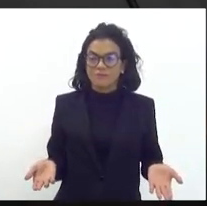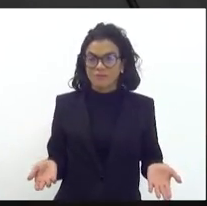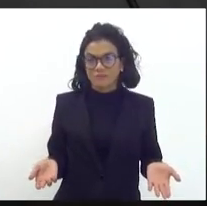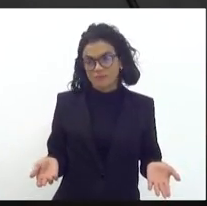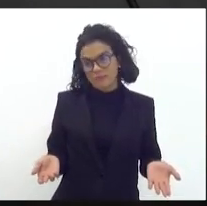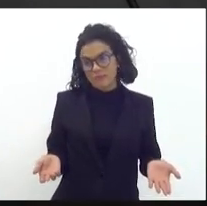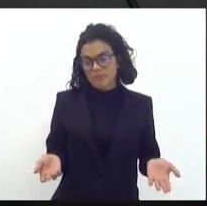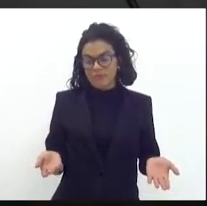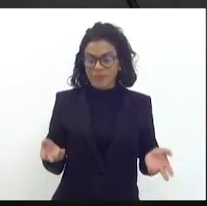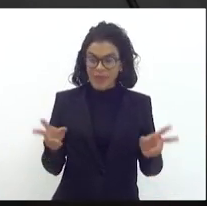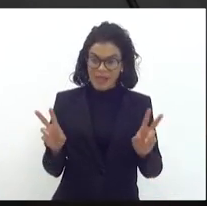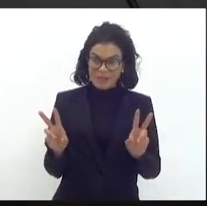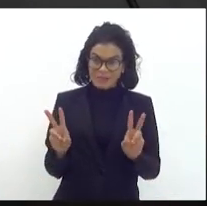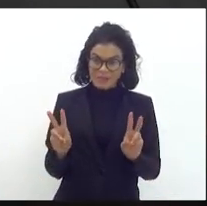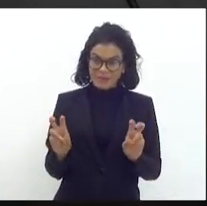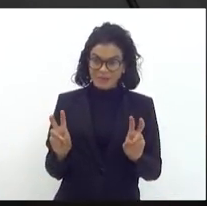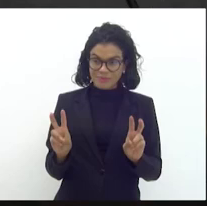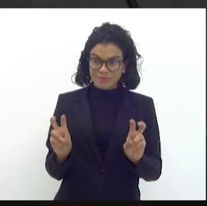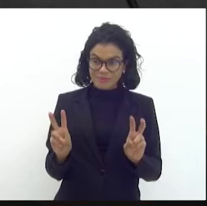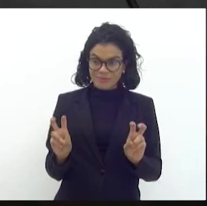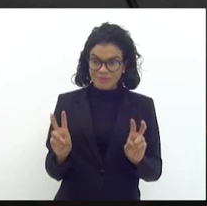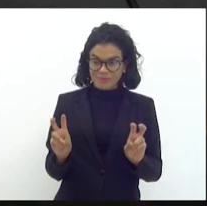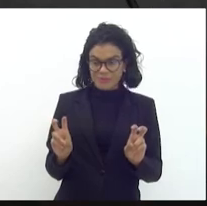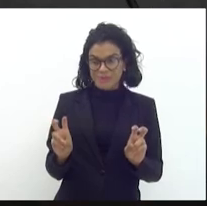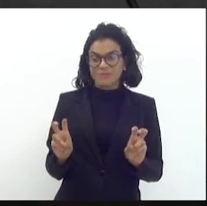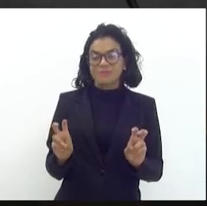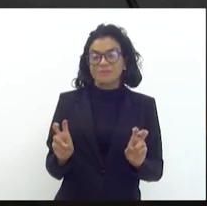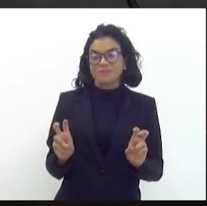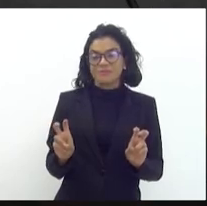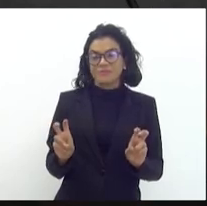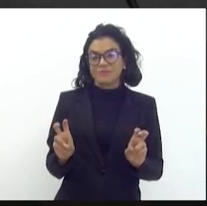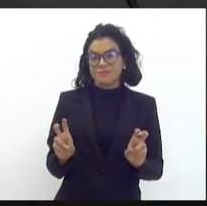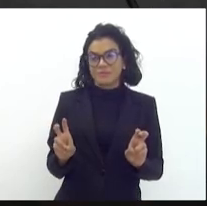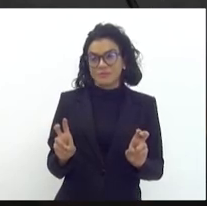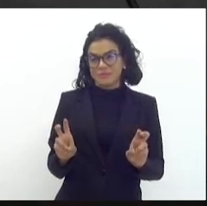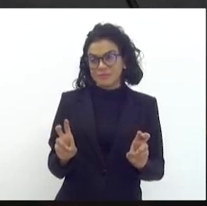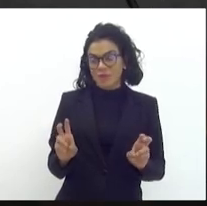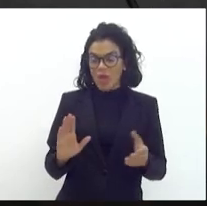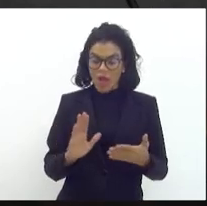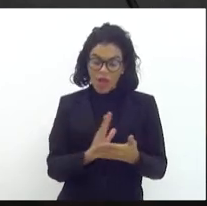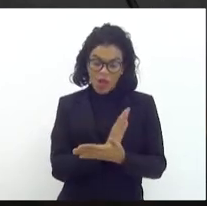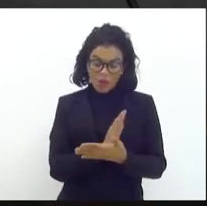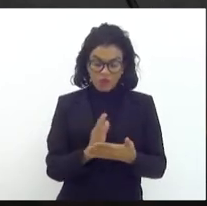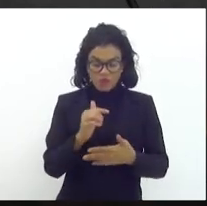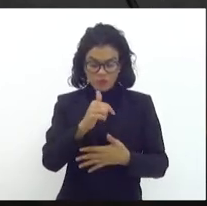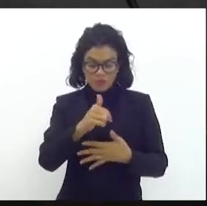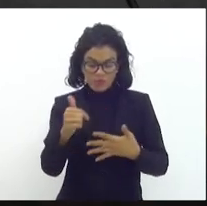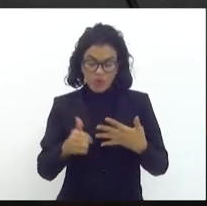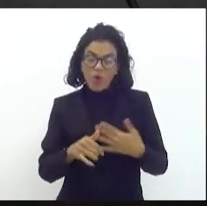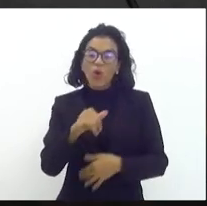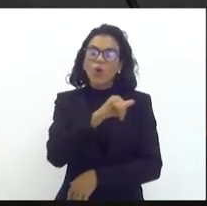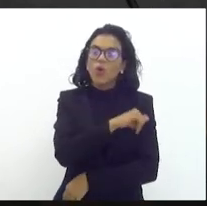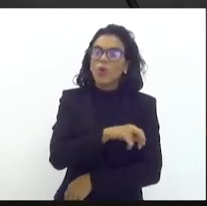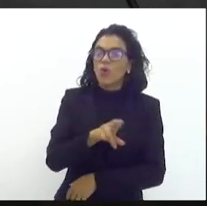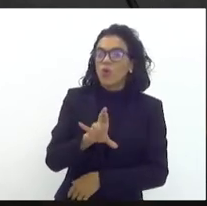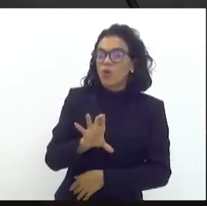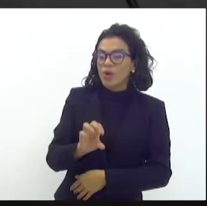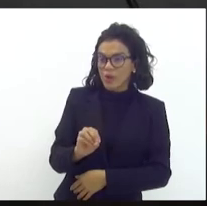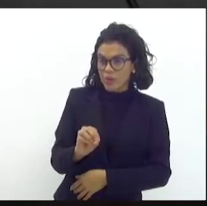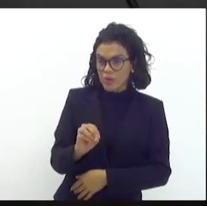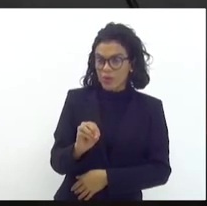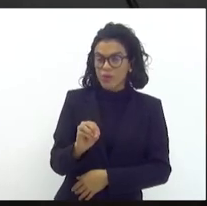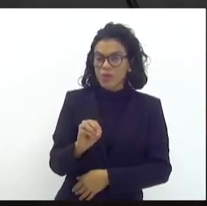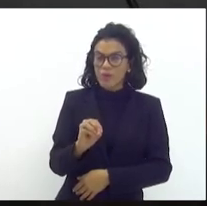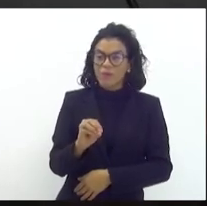essa questão eu queria levantar alguns pontos por exemplo o Rio de Janeiro nós estamos